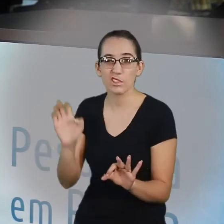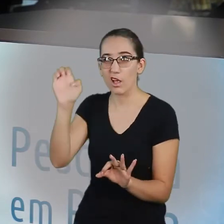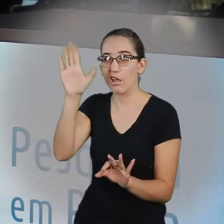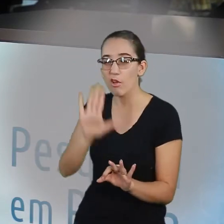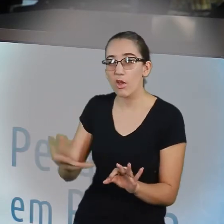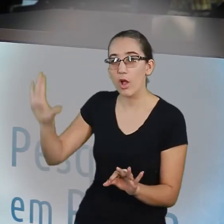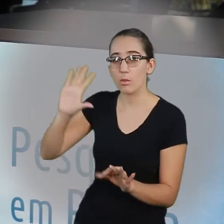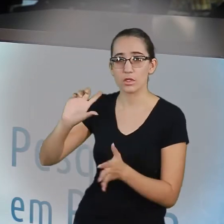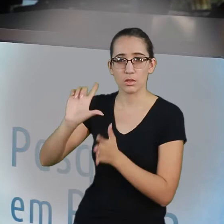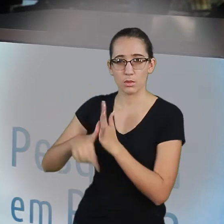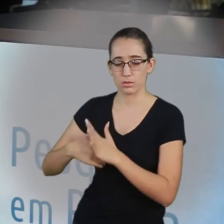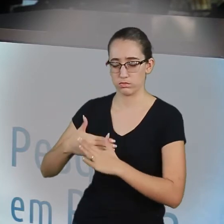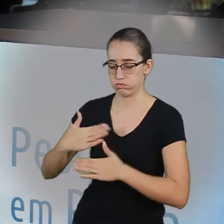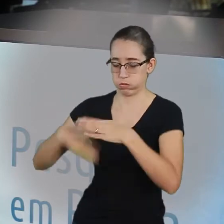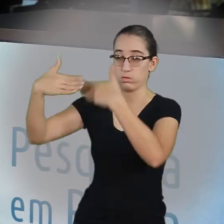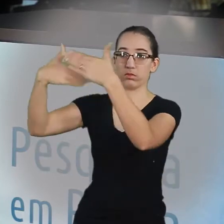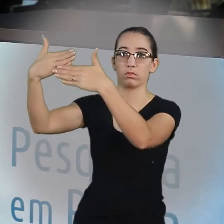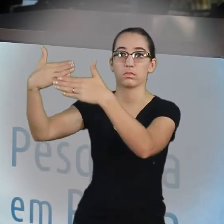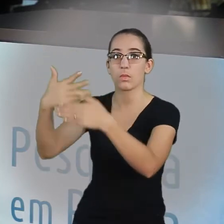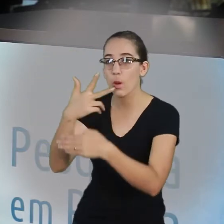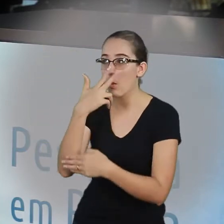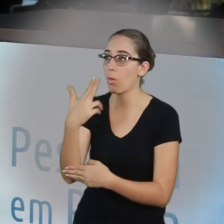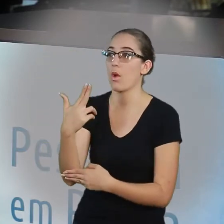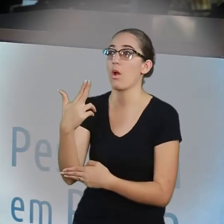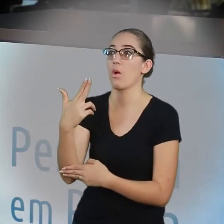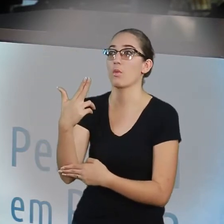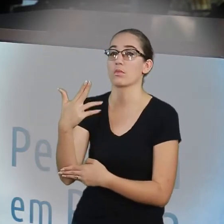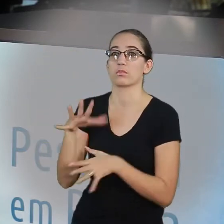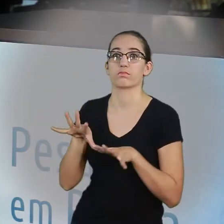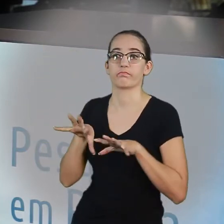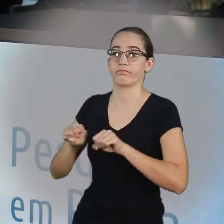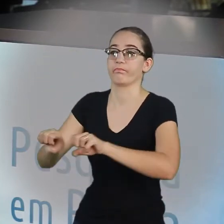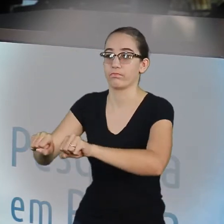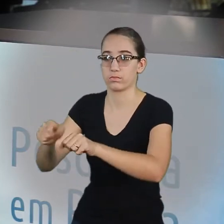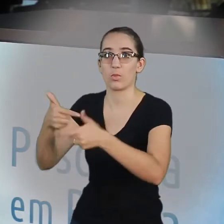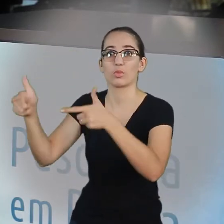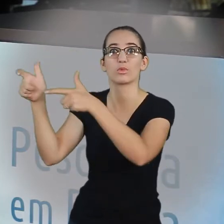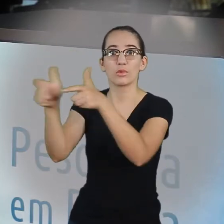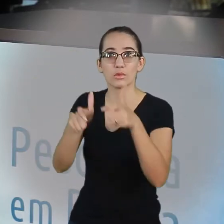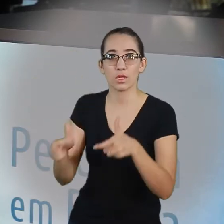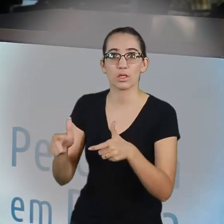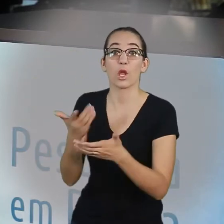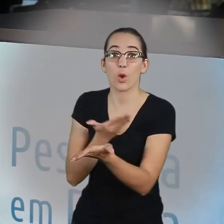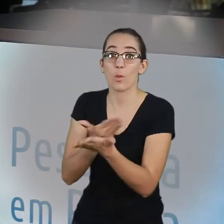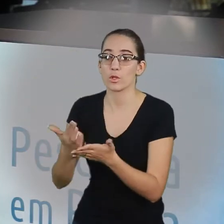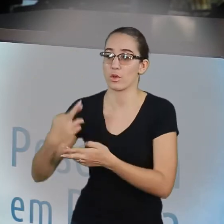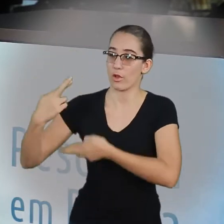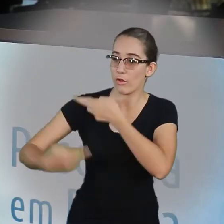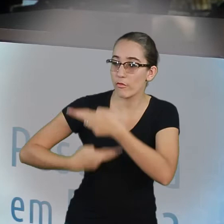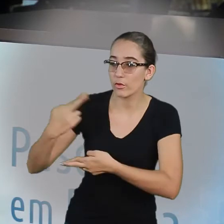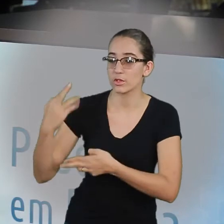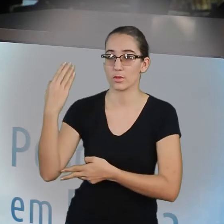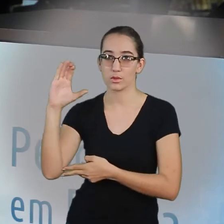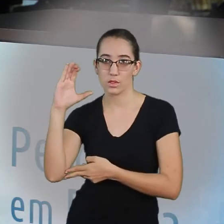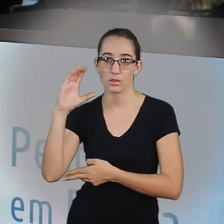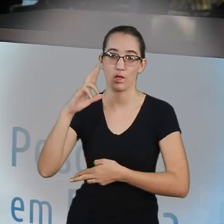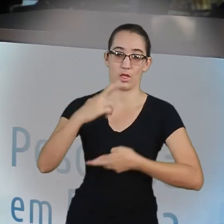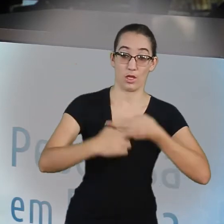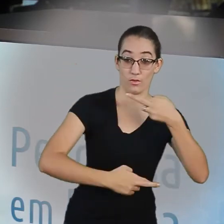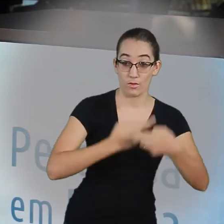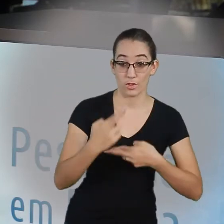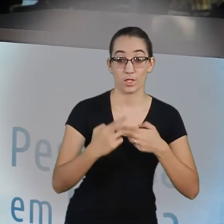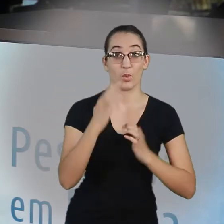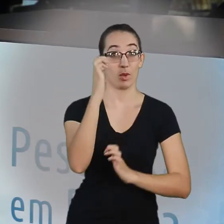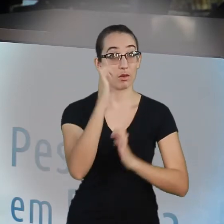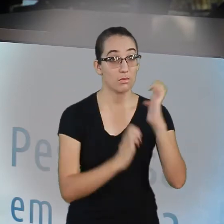próximos 300 anos, porque existia essa percepção do valor do conhecimento. Daí veio a Revolução Científica, daí veio a Revolução